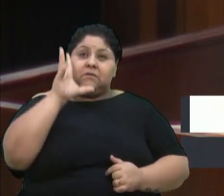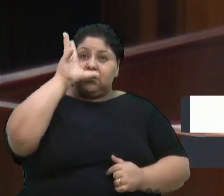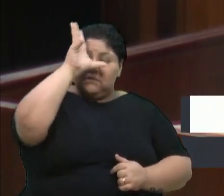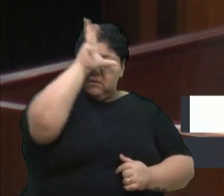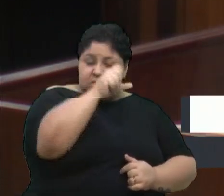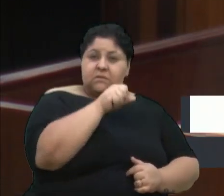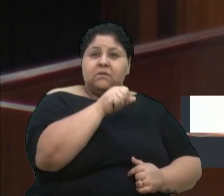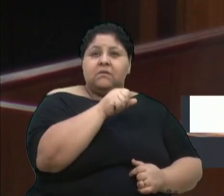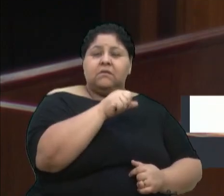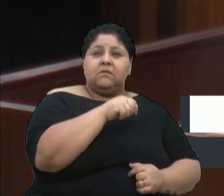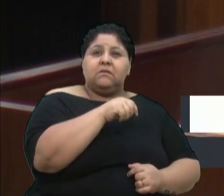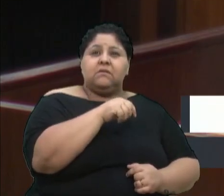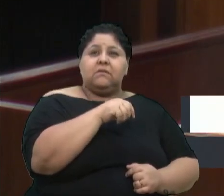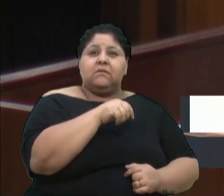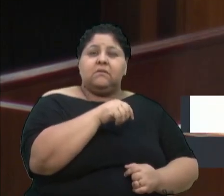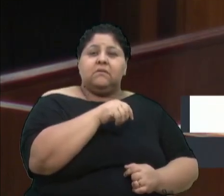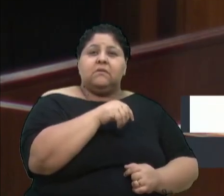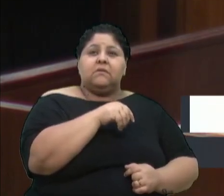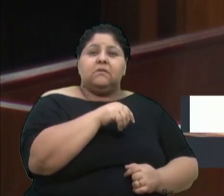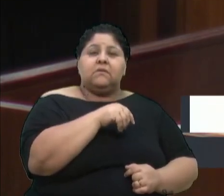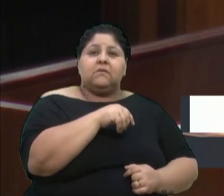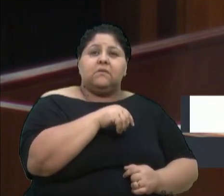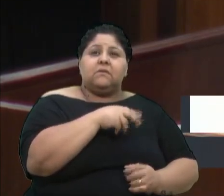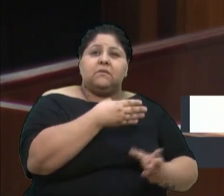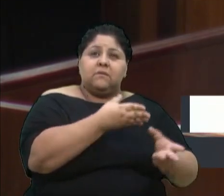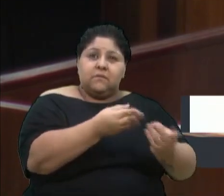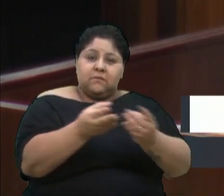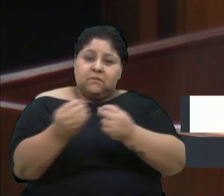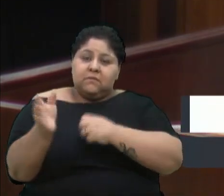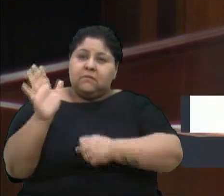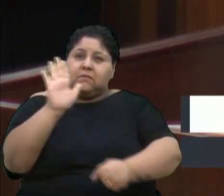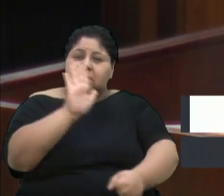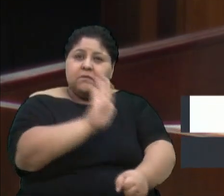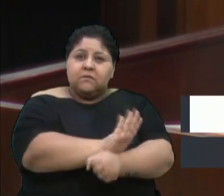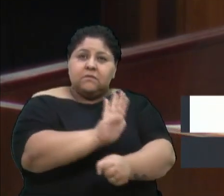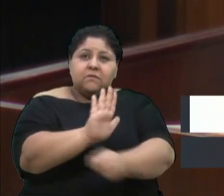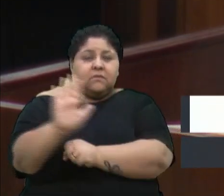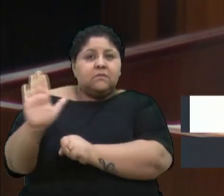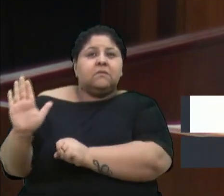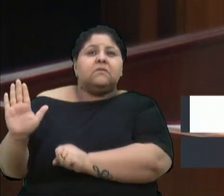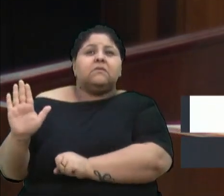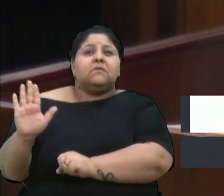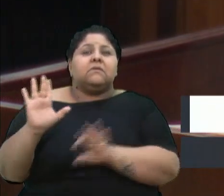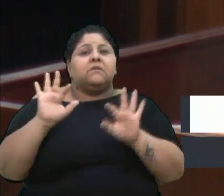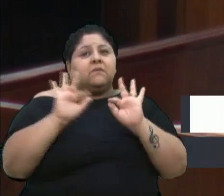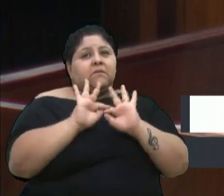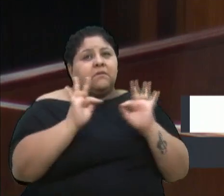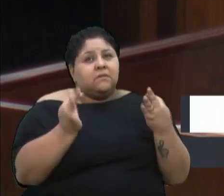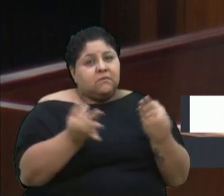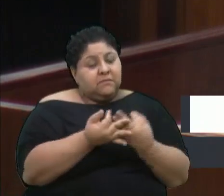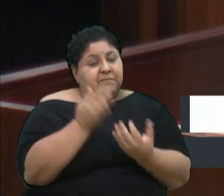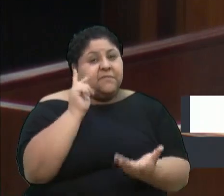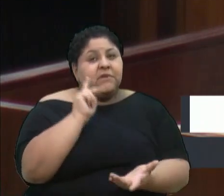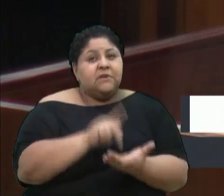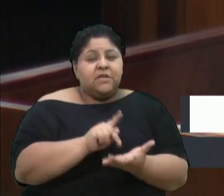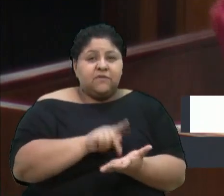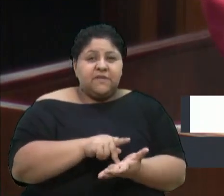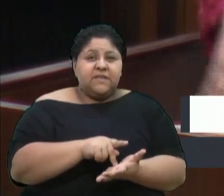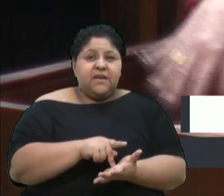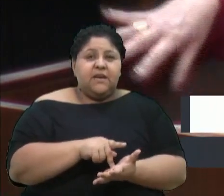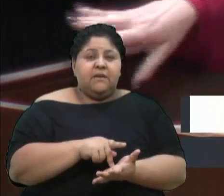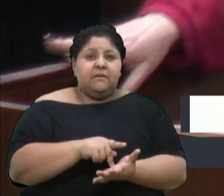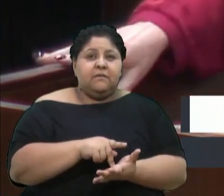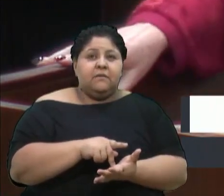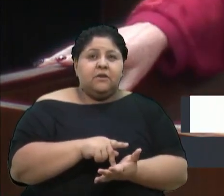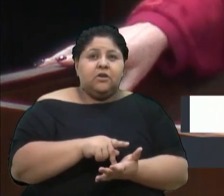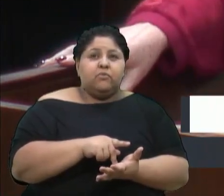aprendizagem, eles muitos contribuem com a questão das famílias. Na verdade, às